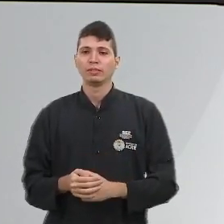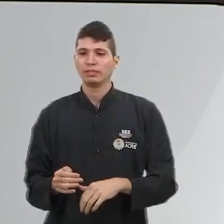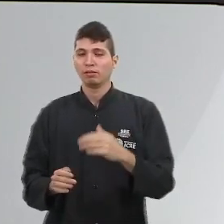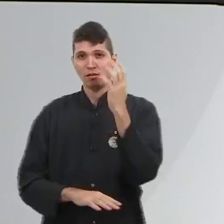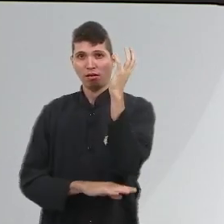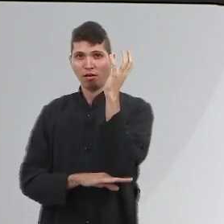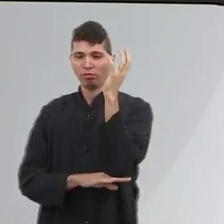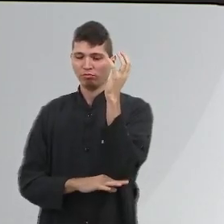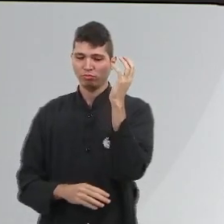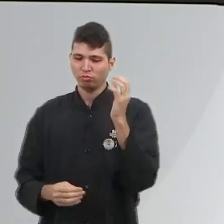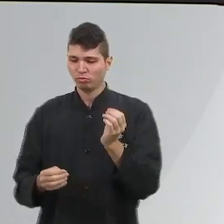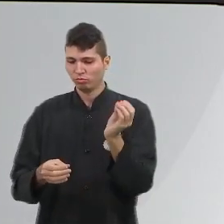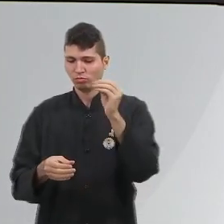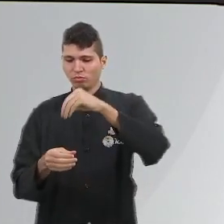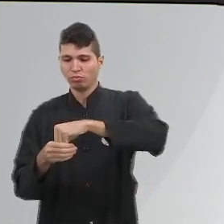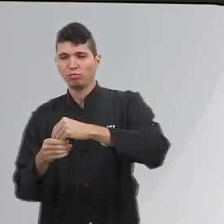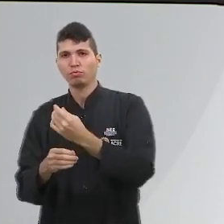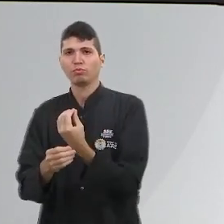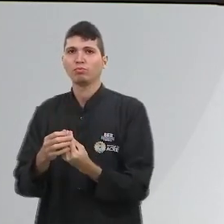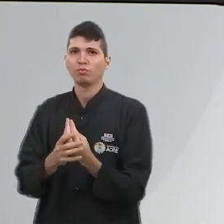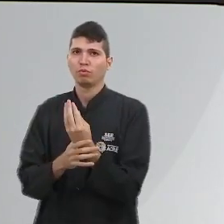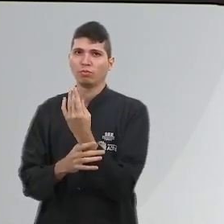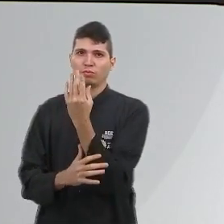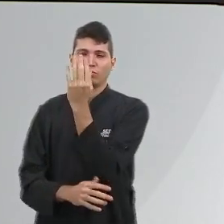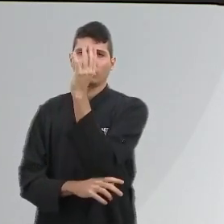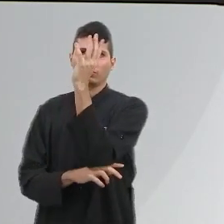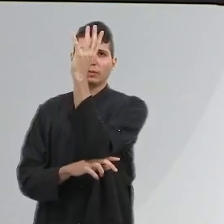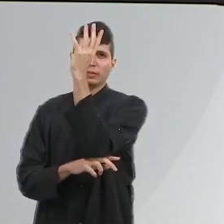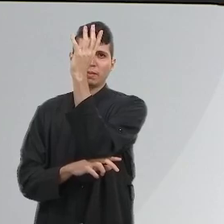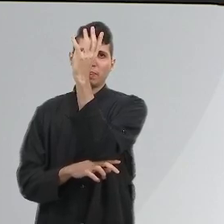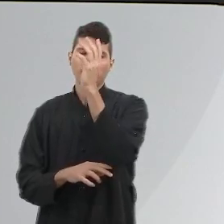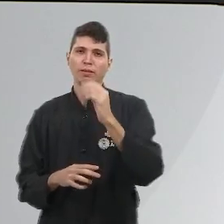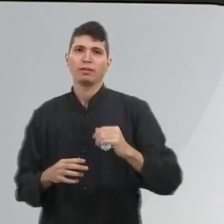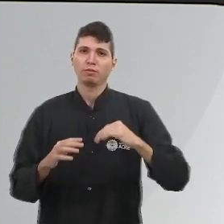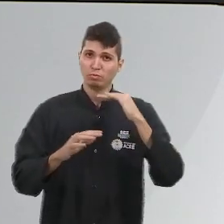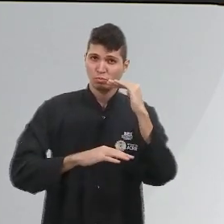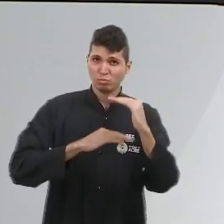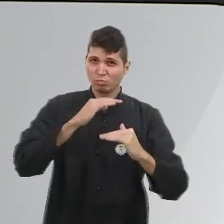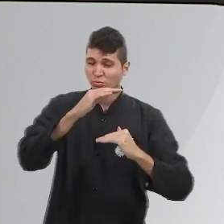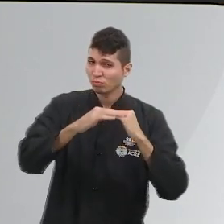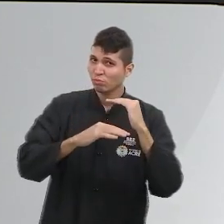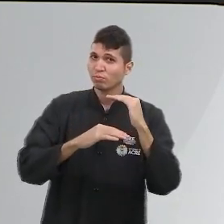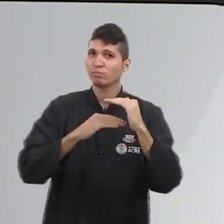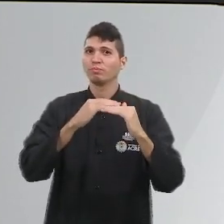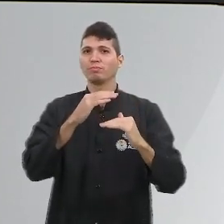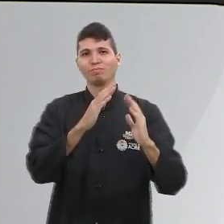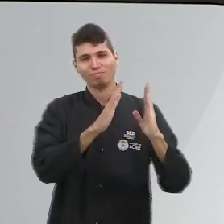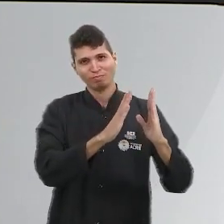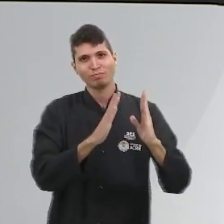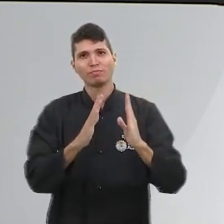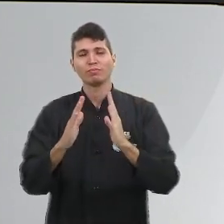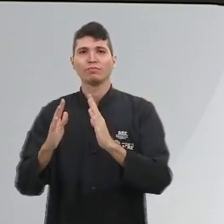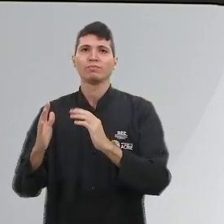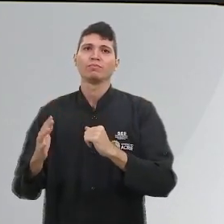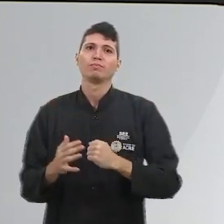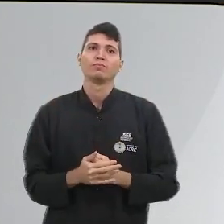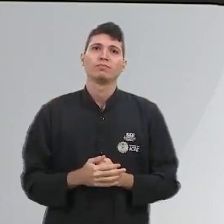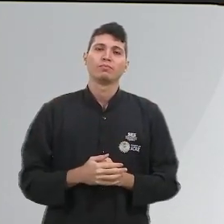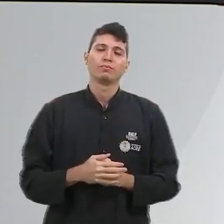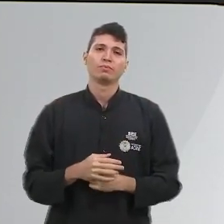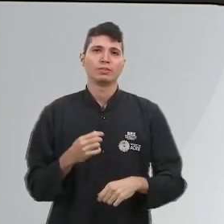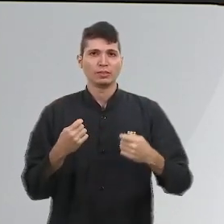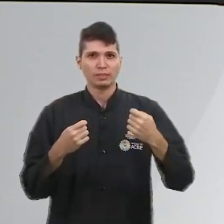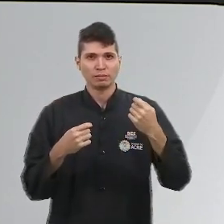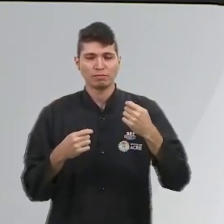essa árvore, vou produzir carvão, planto outra árvore e assim vai. Mas é claro, né, pessoal, que tudo em excesso é